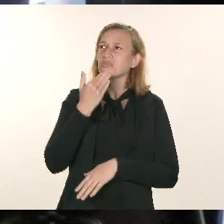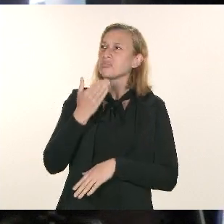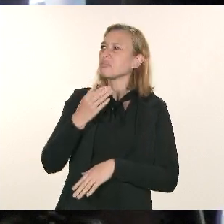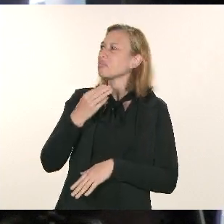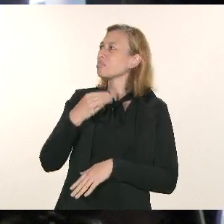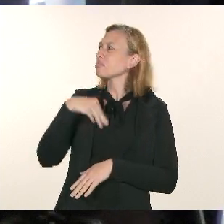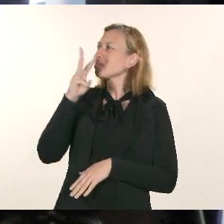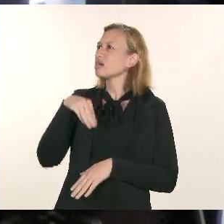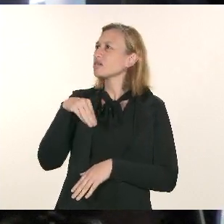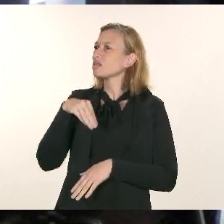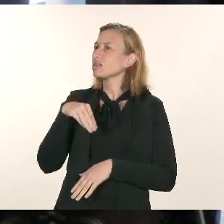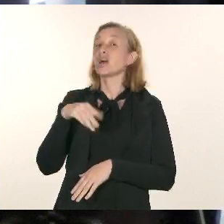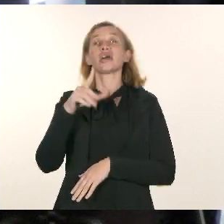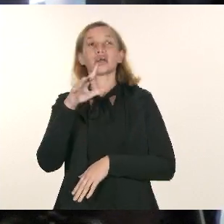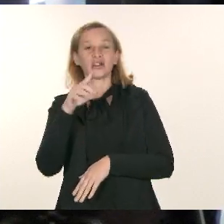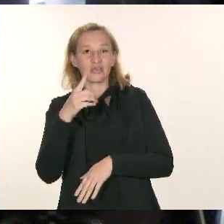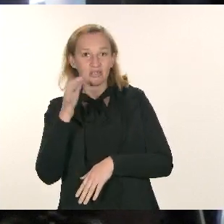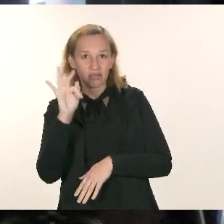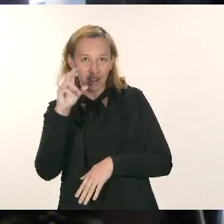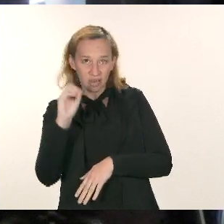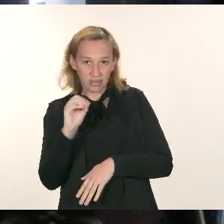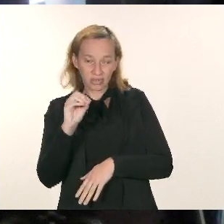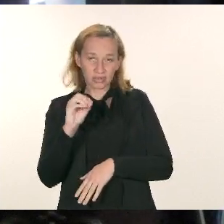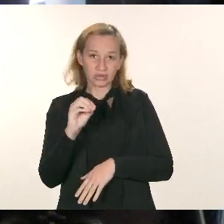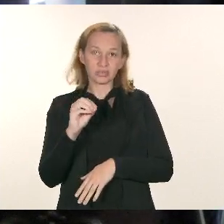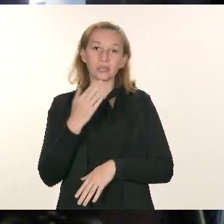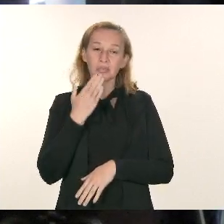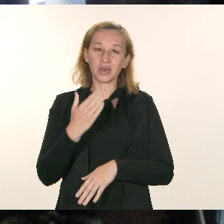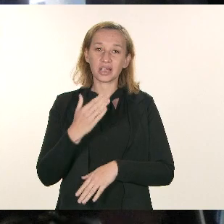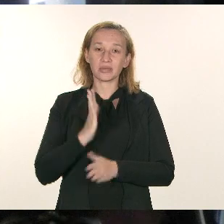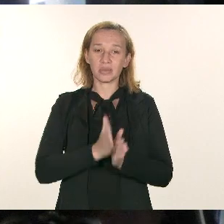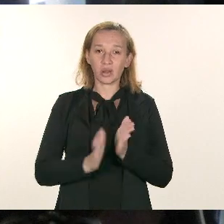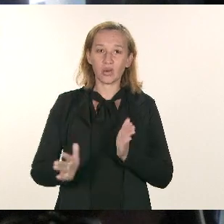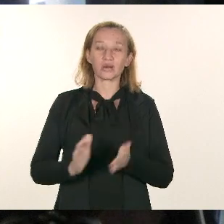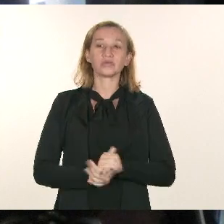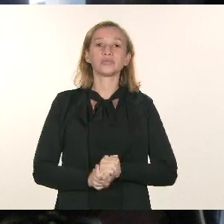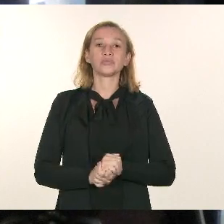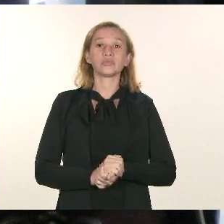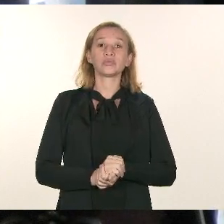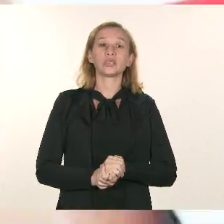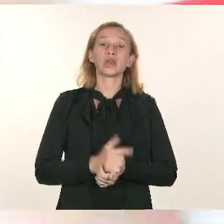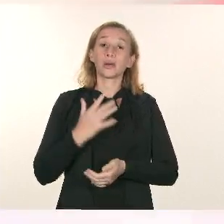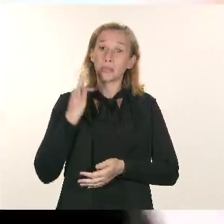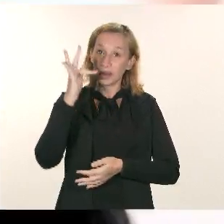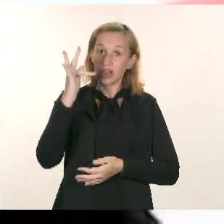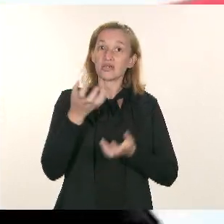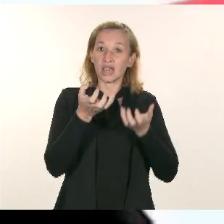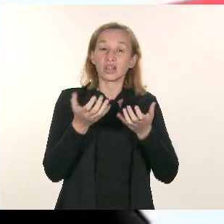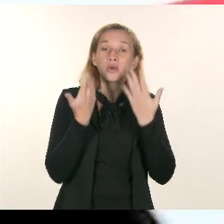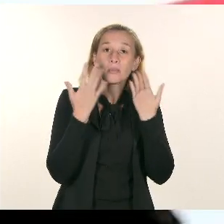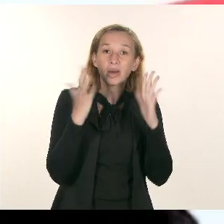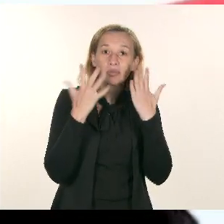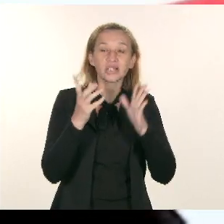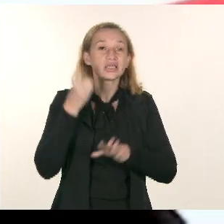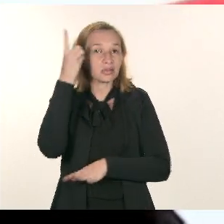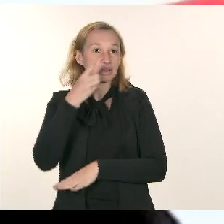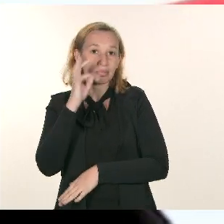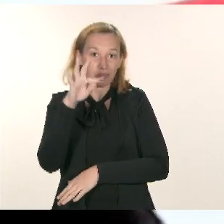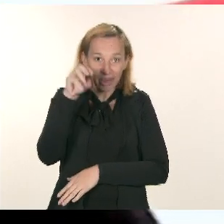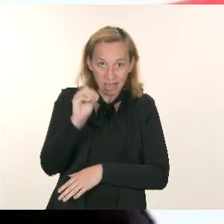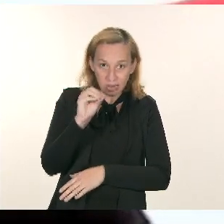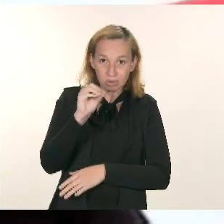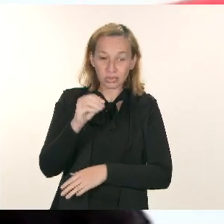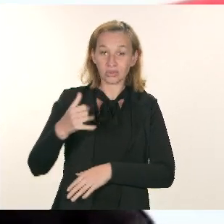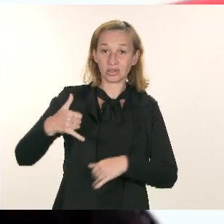Deputado Flávio Serafini, pela ordem. Antes de iniciarmos o expediente final. Por favor, deputado. Presidente, serei muito breve. Eu quero parabenizar o deputado Bebeto, que